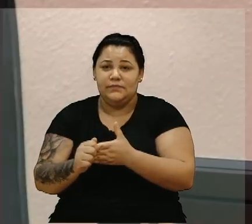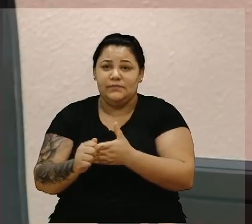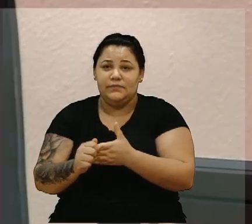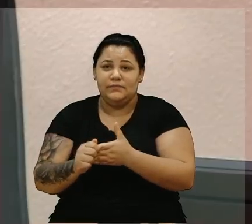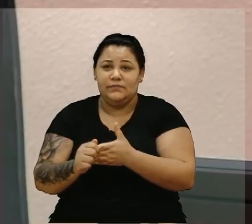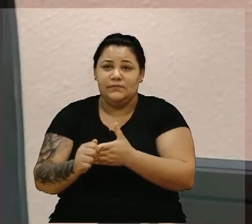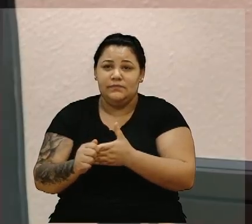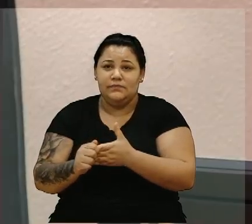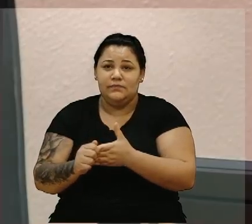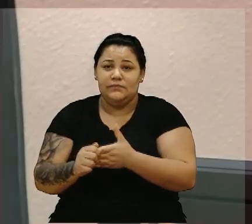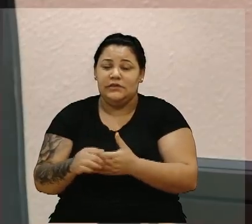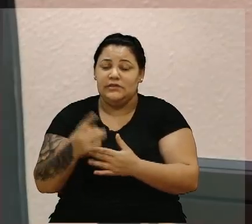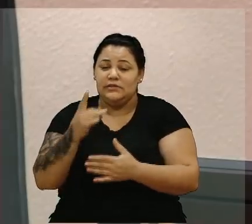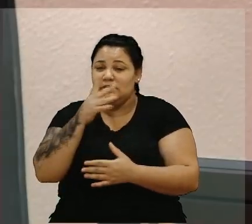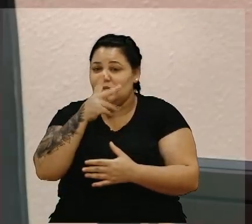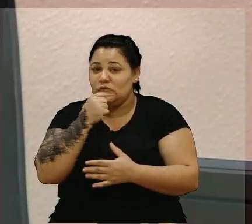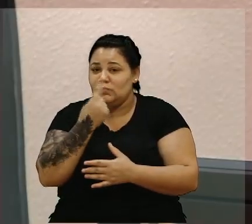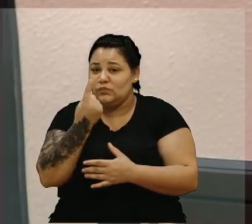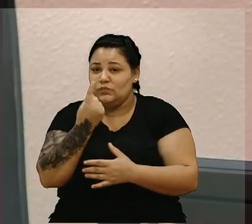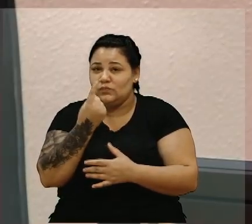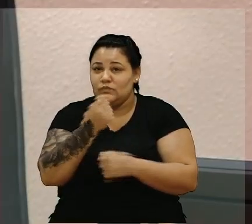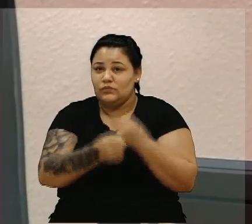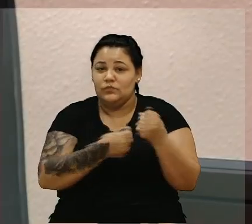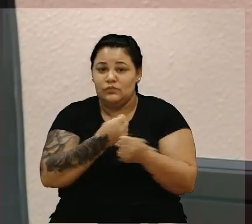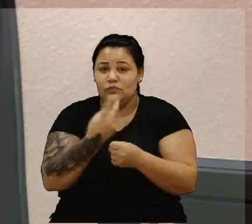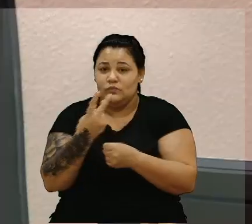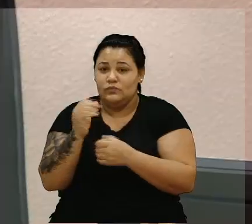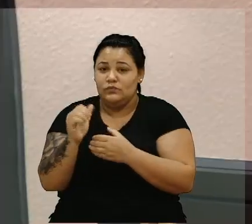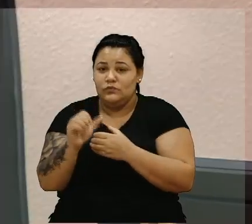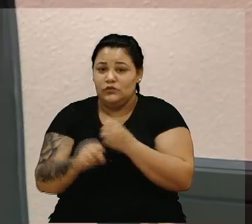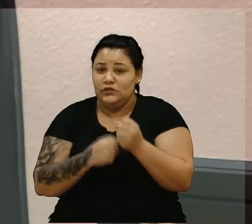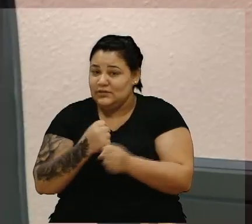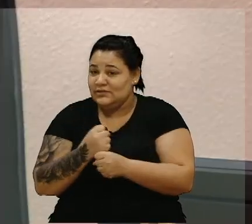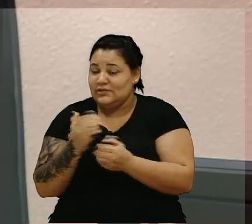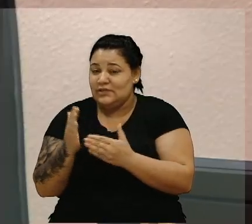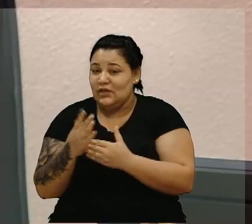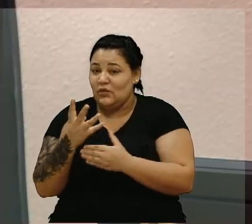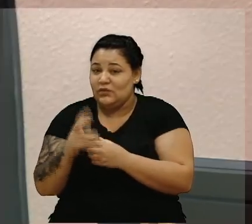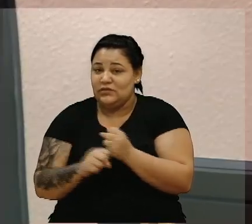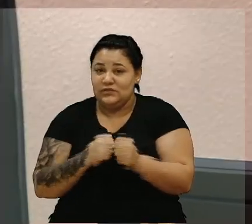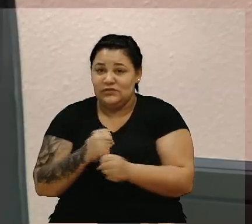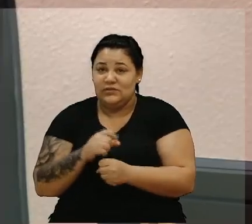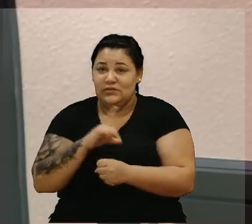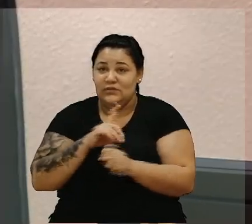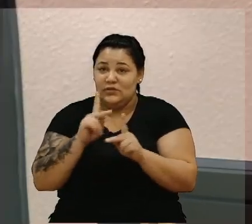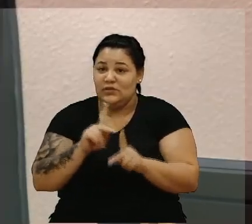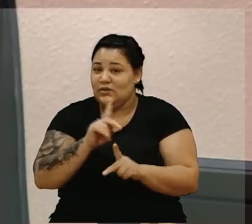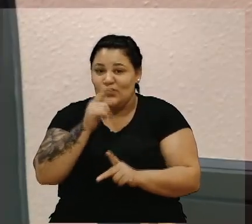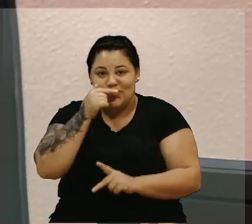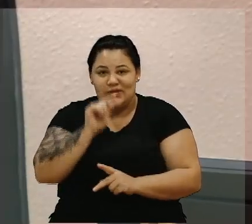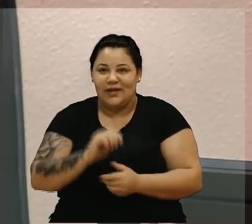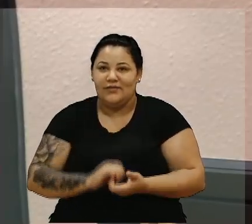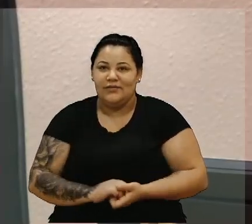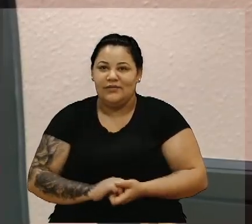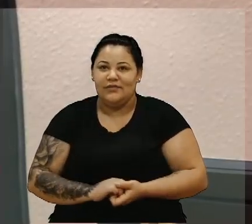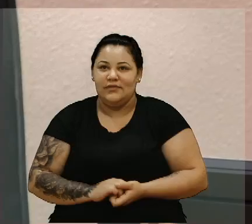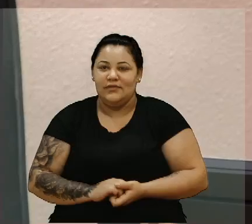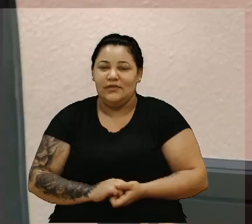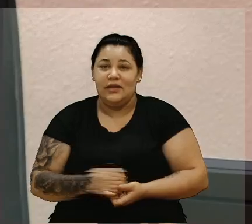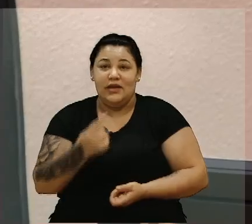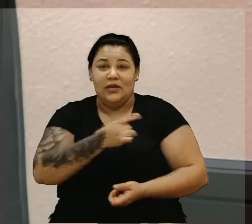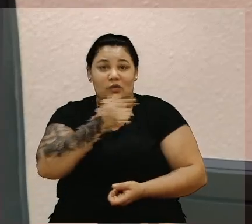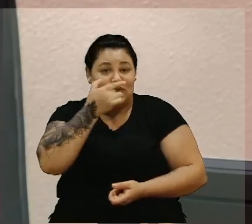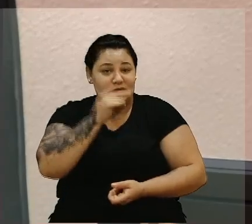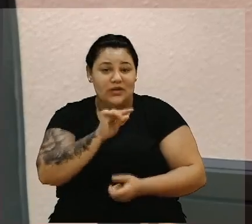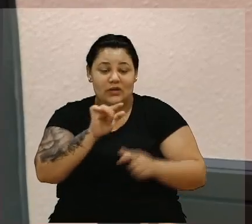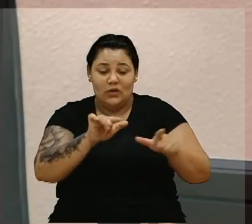e se demora 1 ano, 2, 3, até 4 anos, tanto que às vezes tem crianças que nem conseguem o laudo, ele consegue o laudo, o